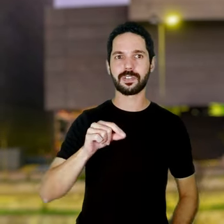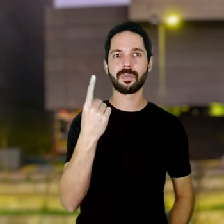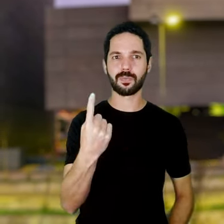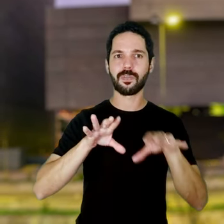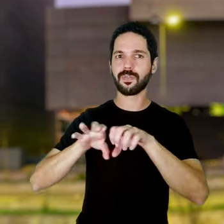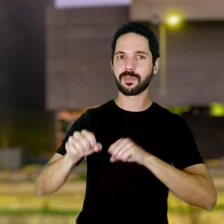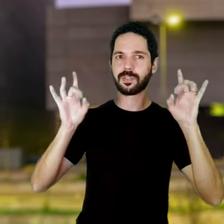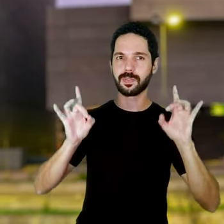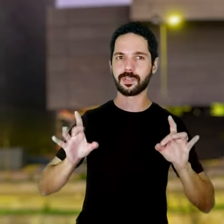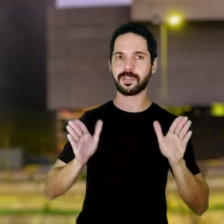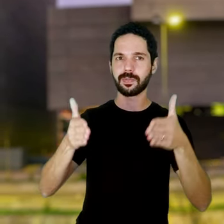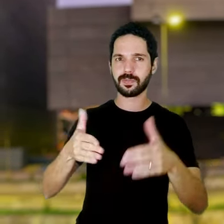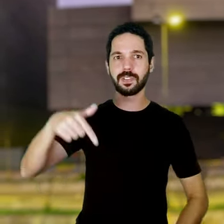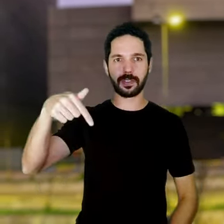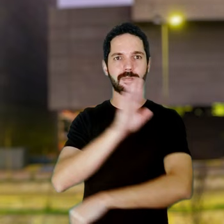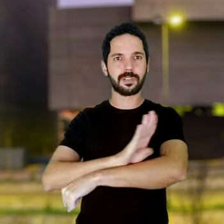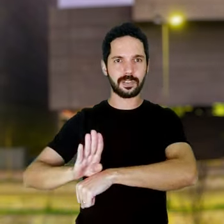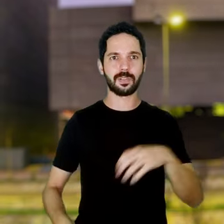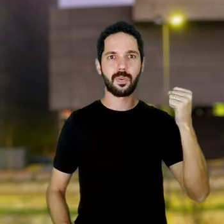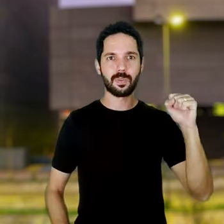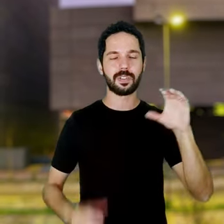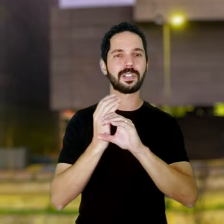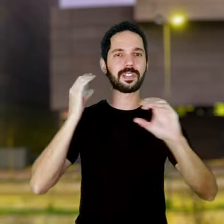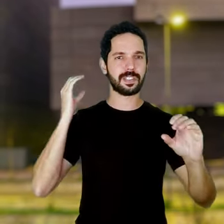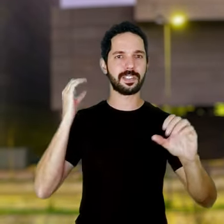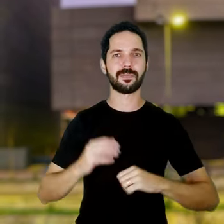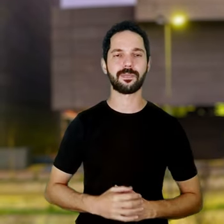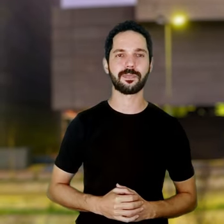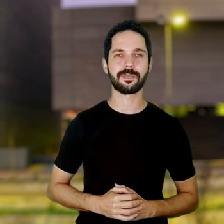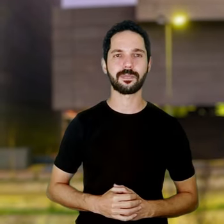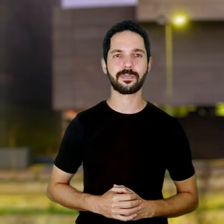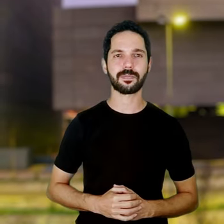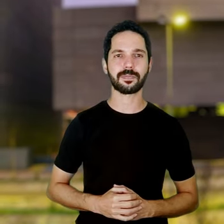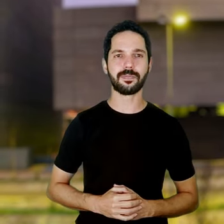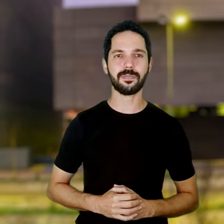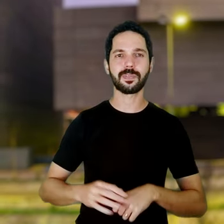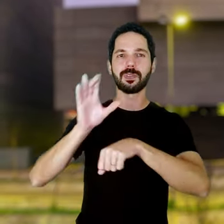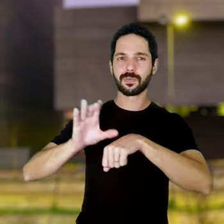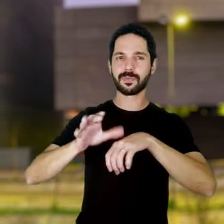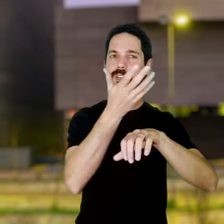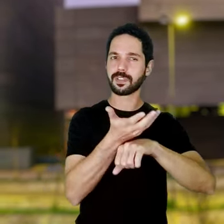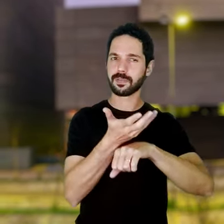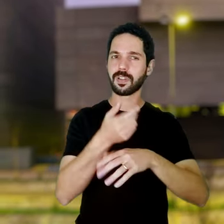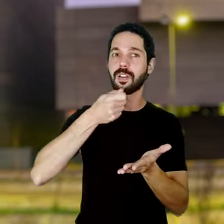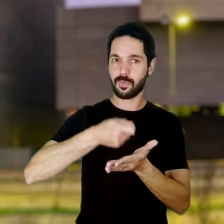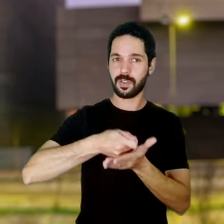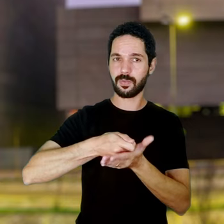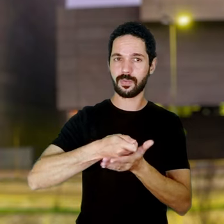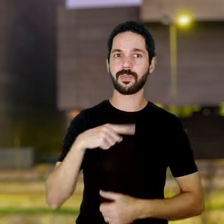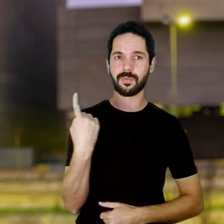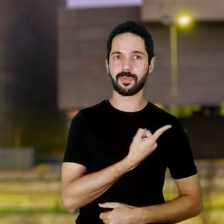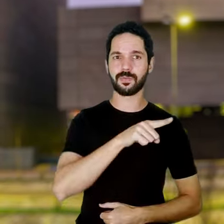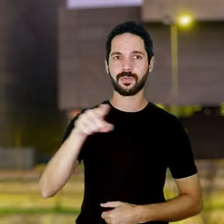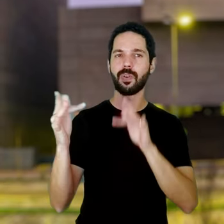formação específica, sendo 7 bacharelados e 8 engenharias. Ao cursar as disciplinas obrigatórias do nosso curso,